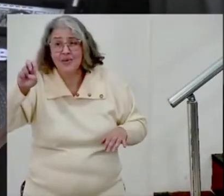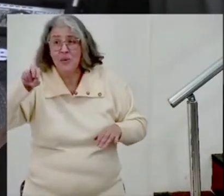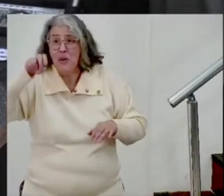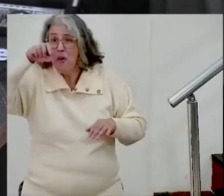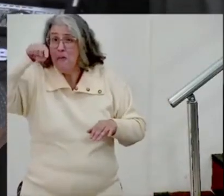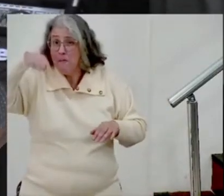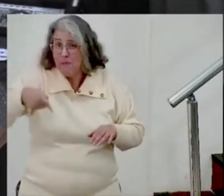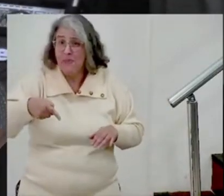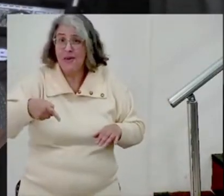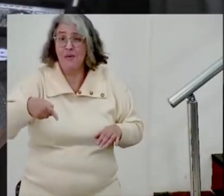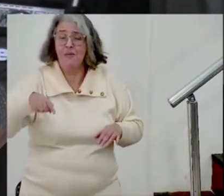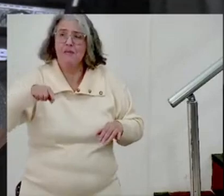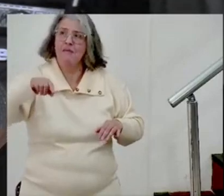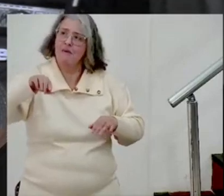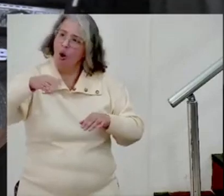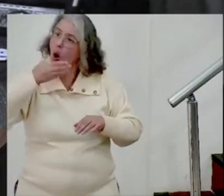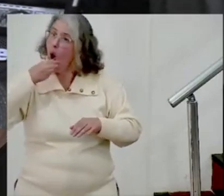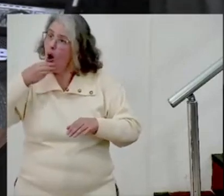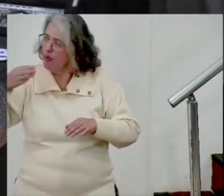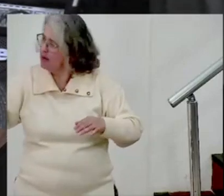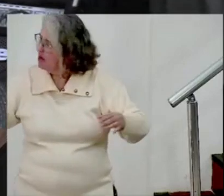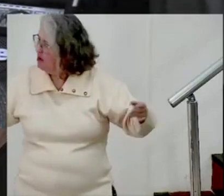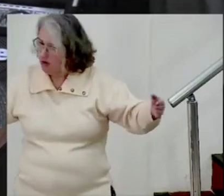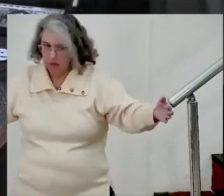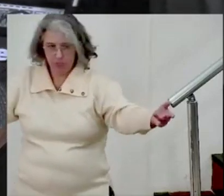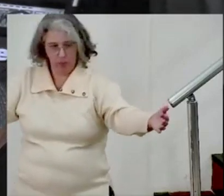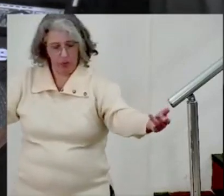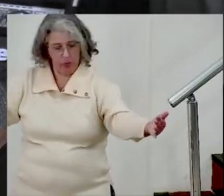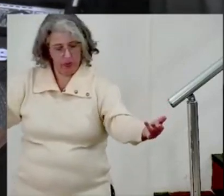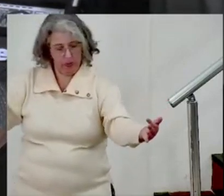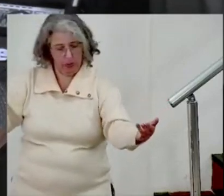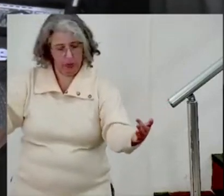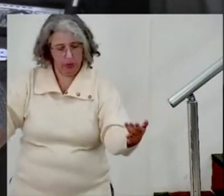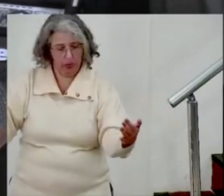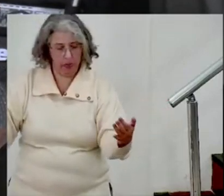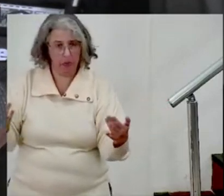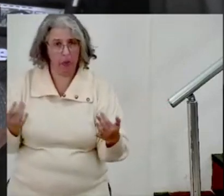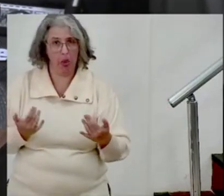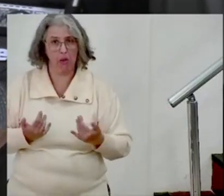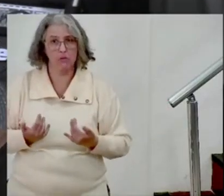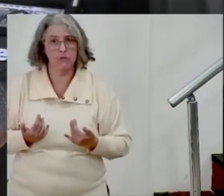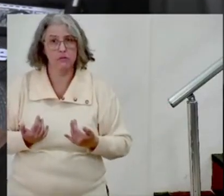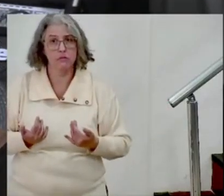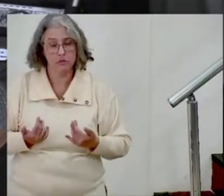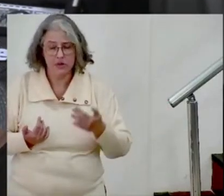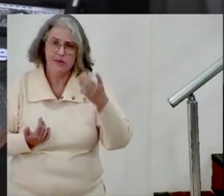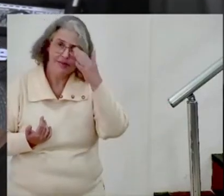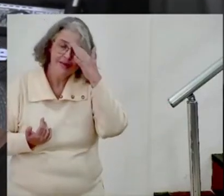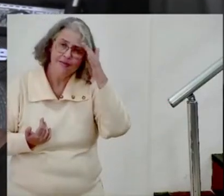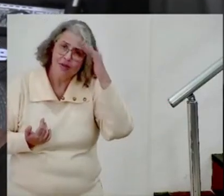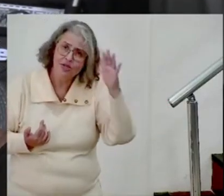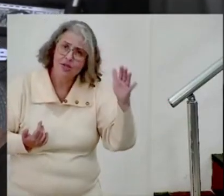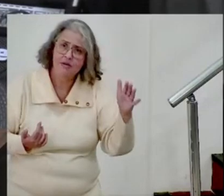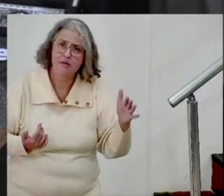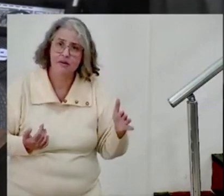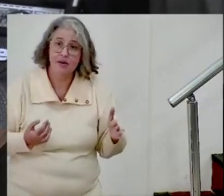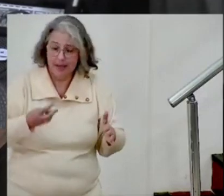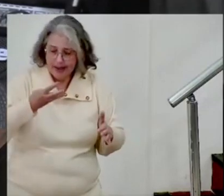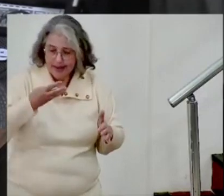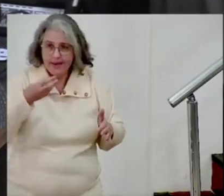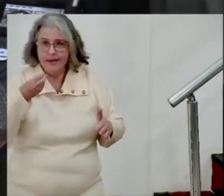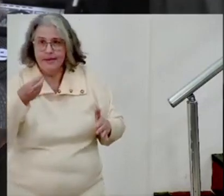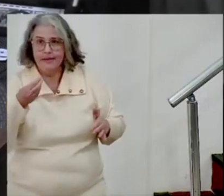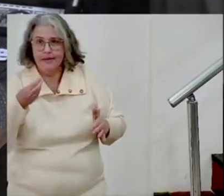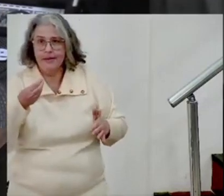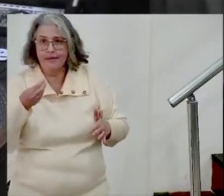que devia ter lá seus 40 mil, em média, estimativa, habitantes. Tem quase 5 vezes a